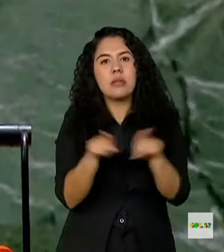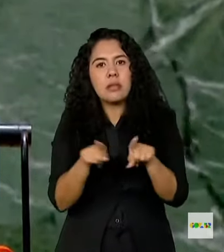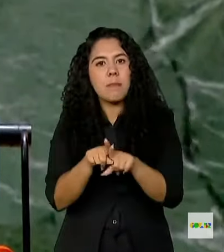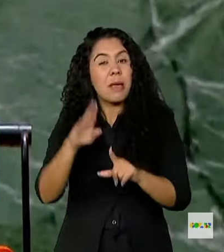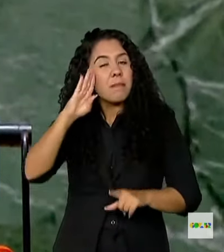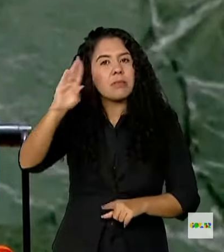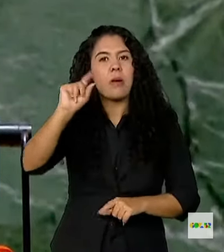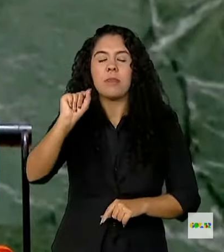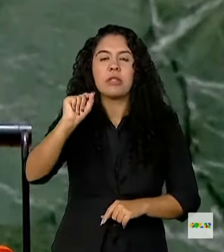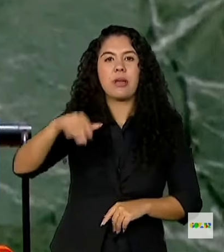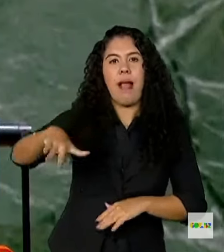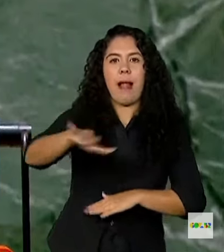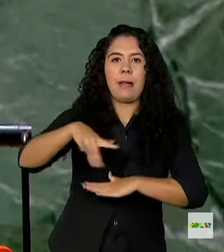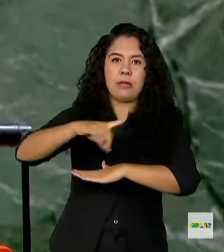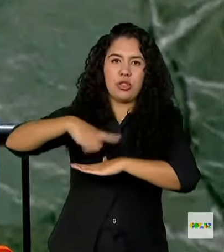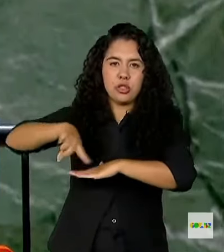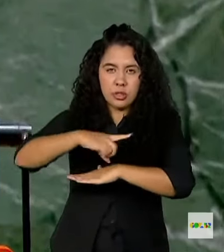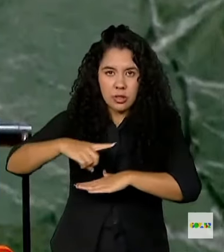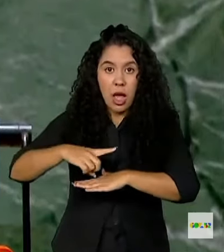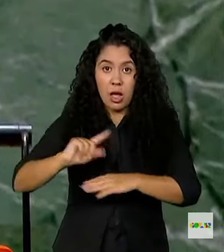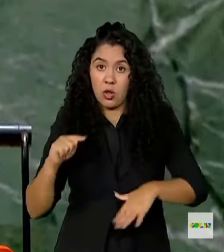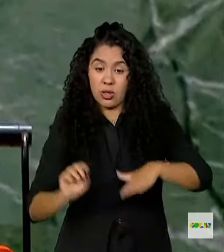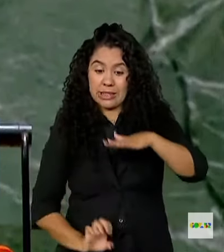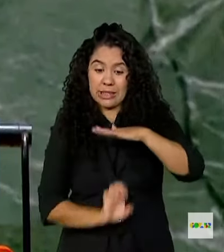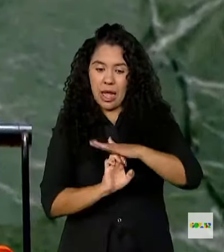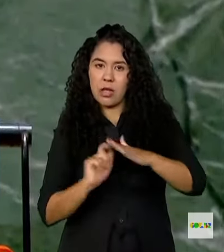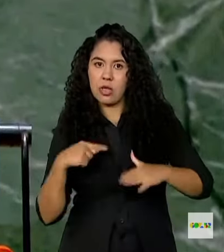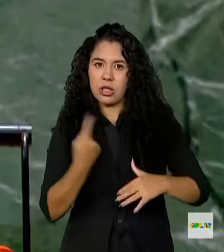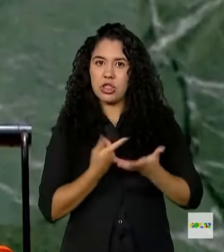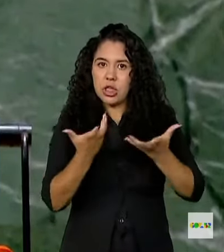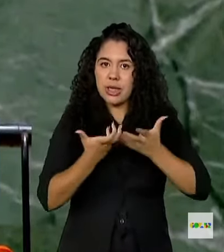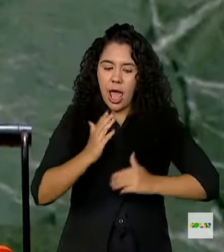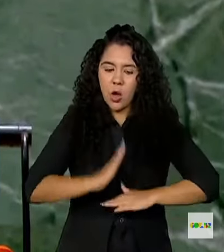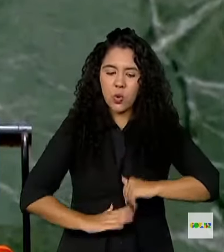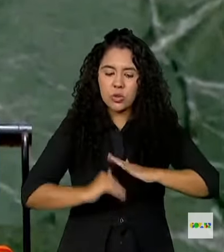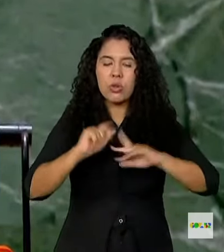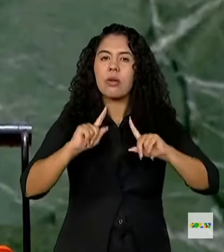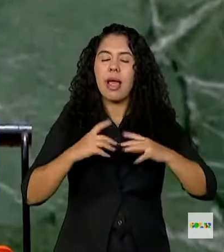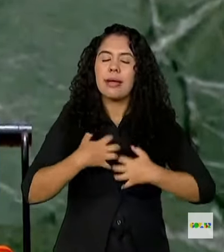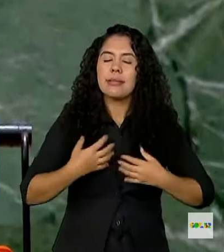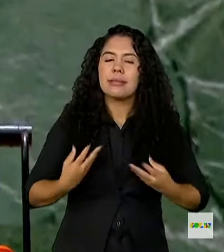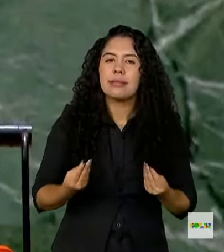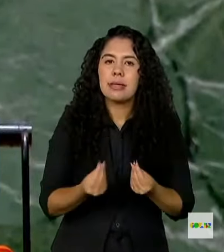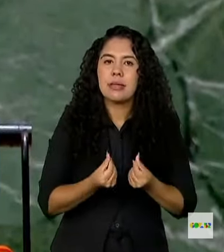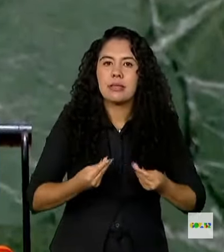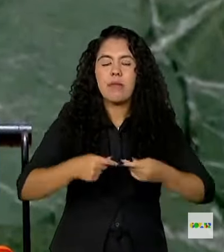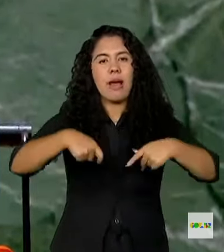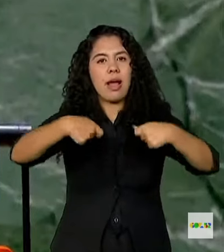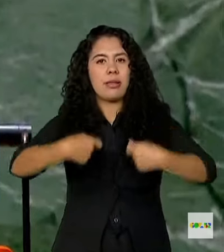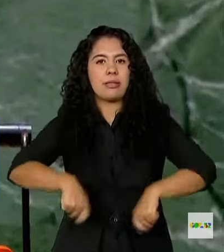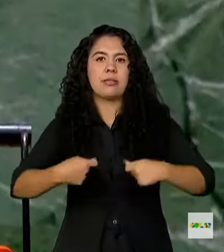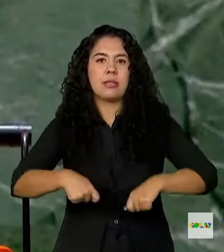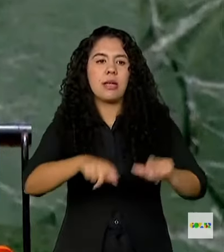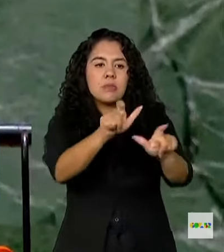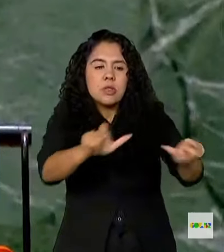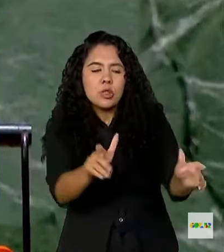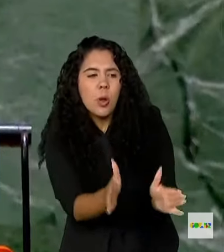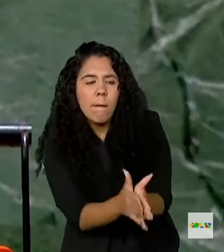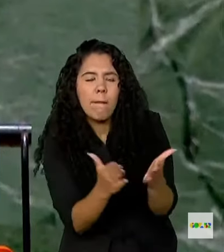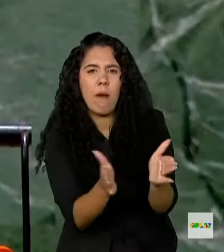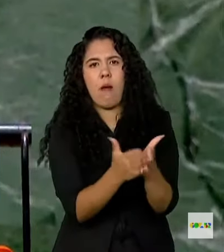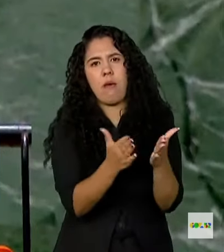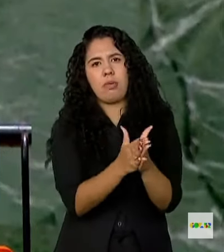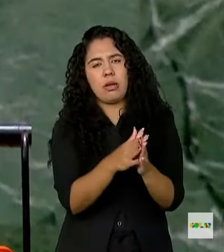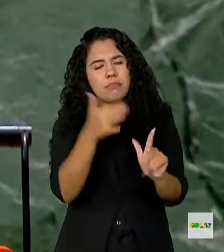digital. O Estado que estamos construindo é sensível às necessidades dos mais vulneráveis, sem abdicar